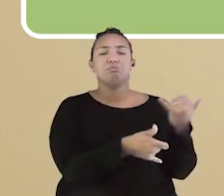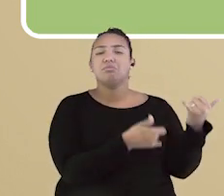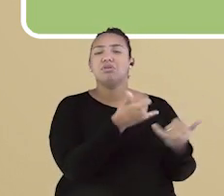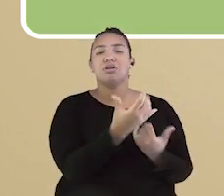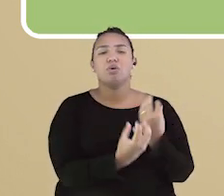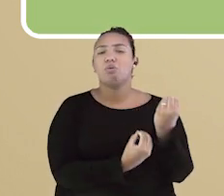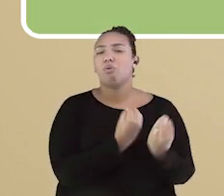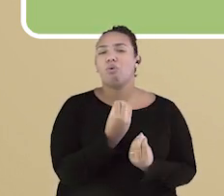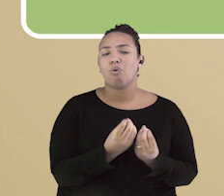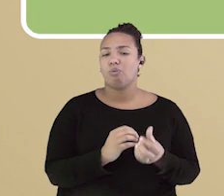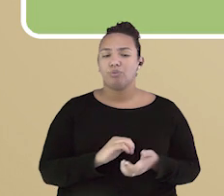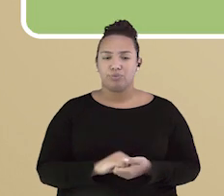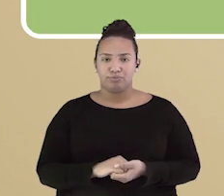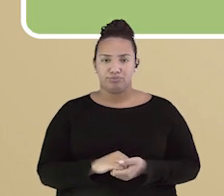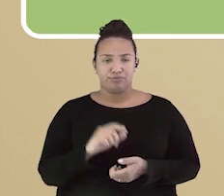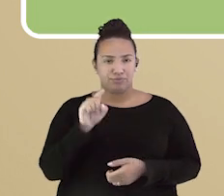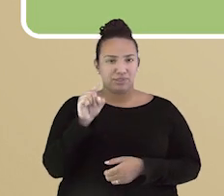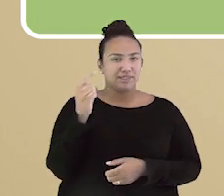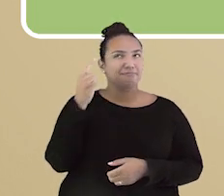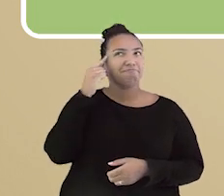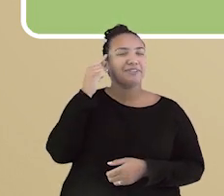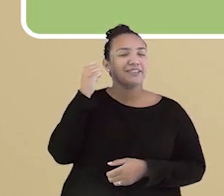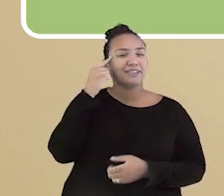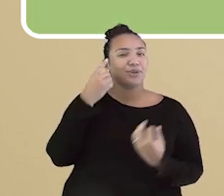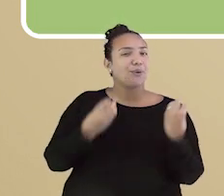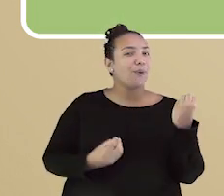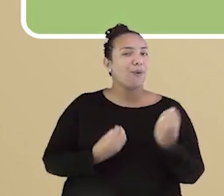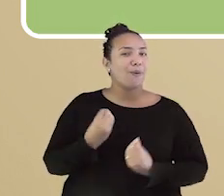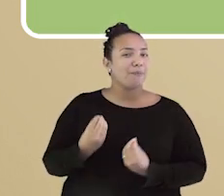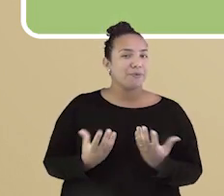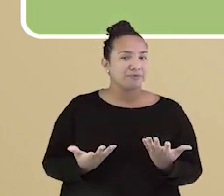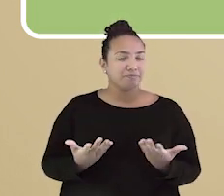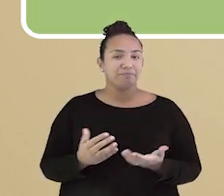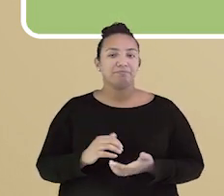Você consegue imaginar como devem ser?